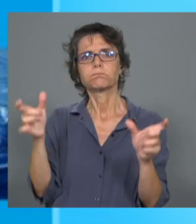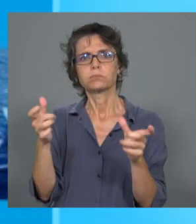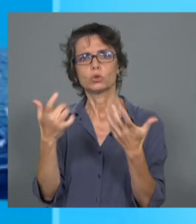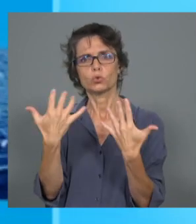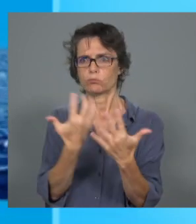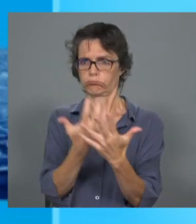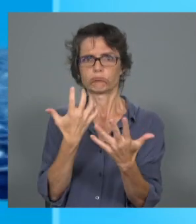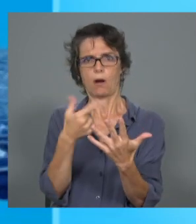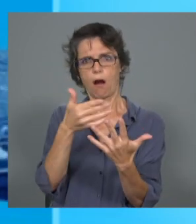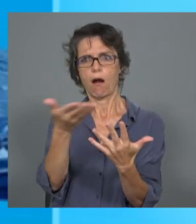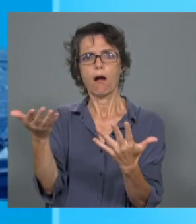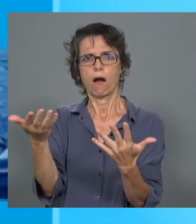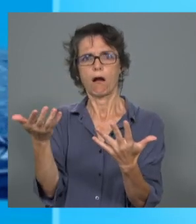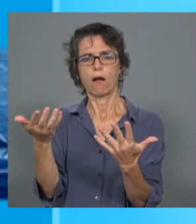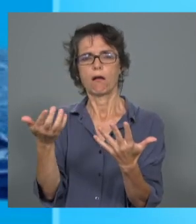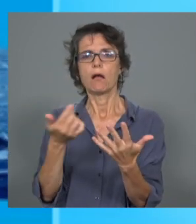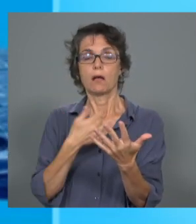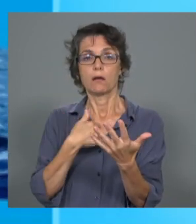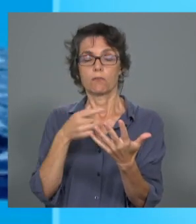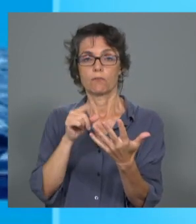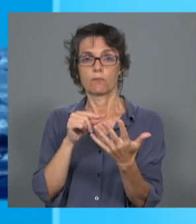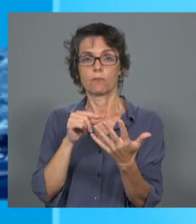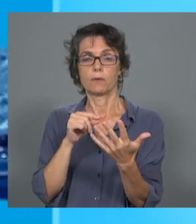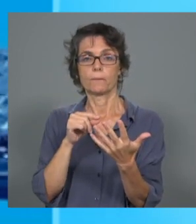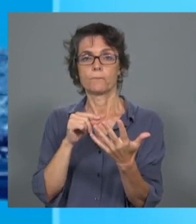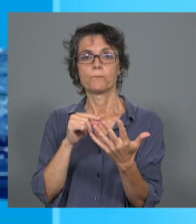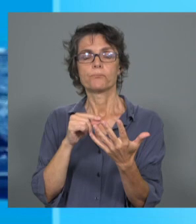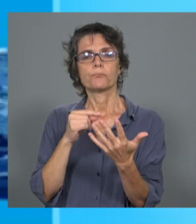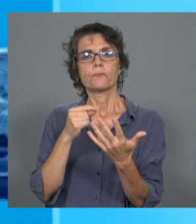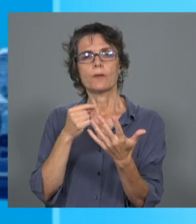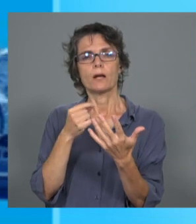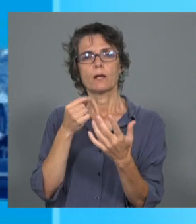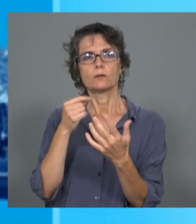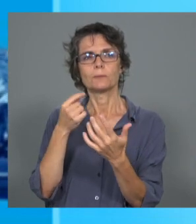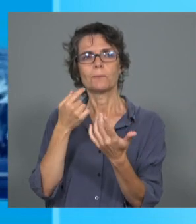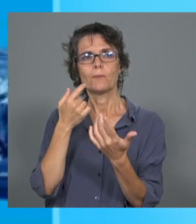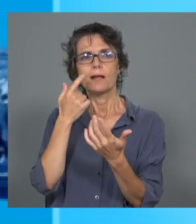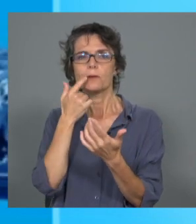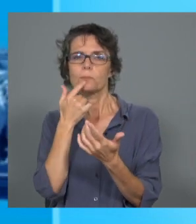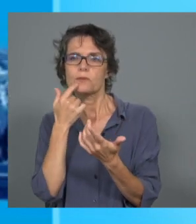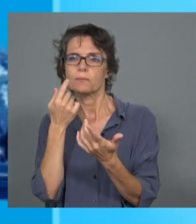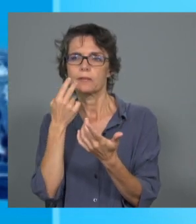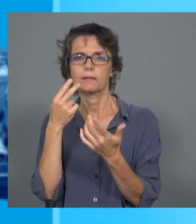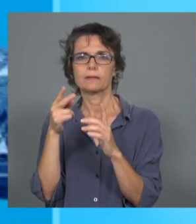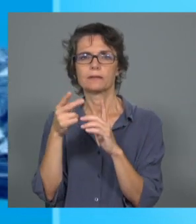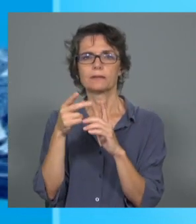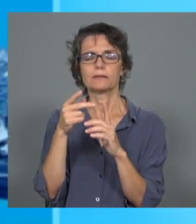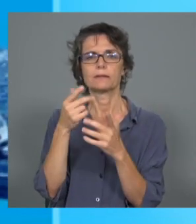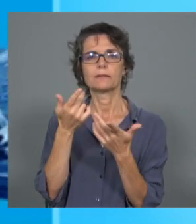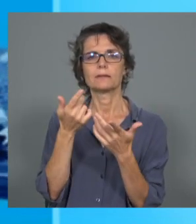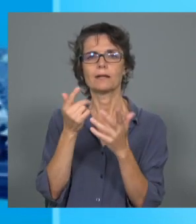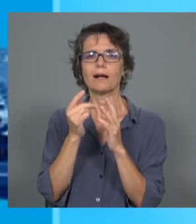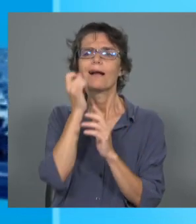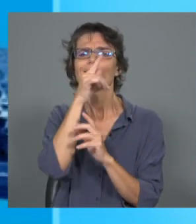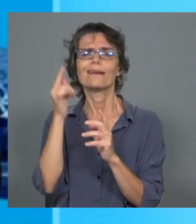forte àquela hora. Eu acompanho esse fenómeno das audiências da missa, porque a missa, sendo algo